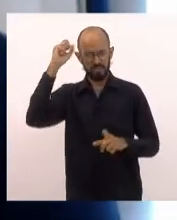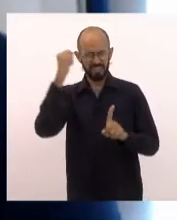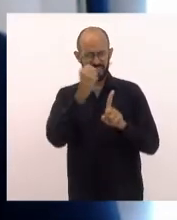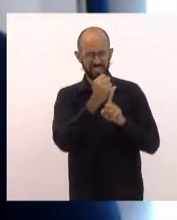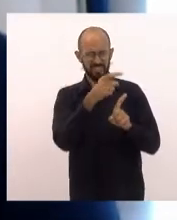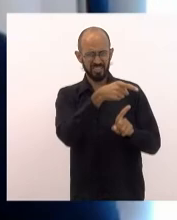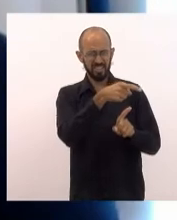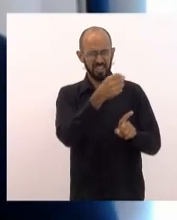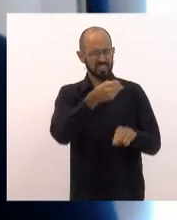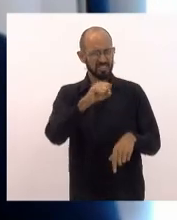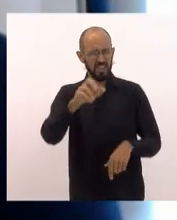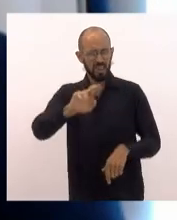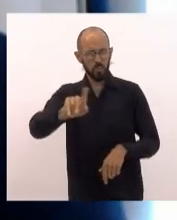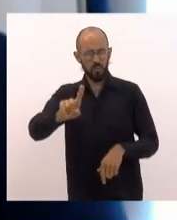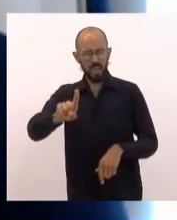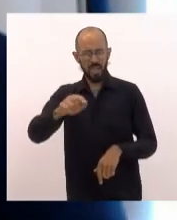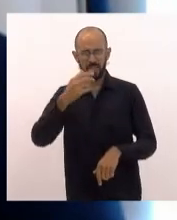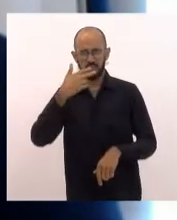nessas circunstâncias?